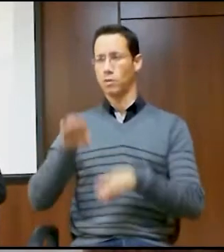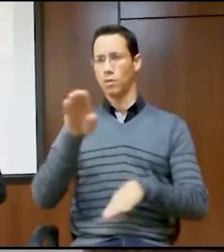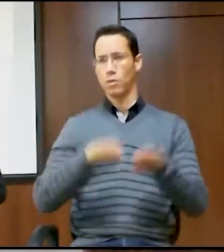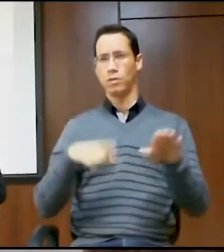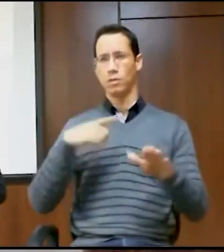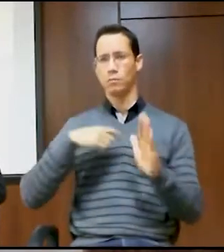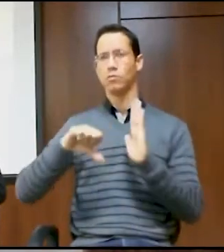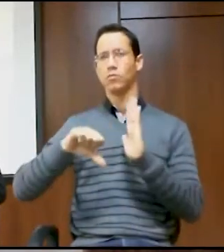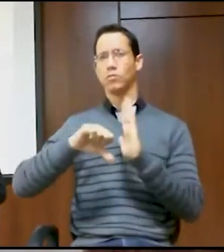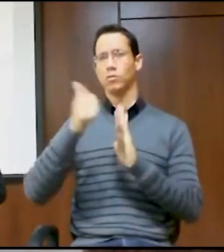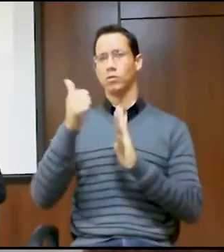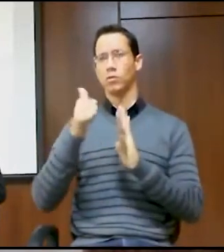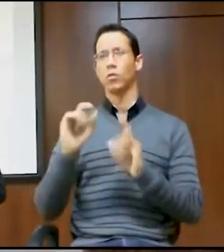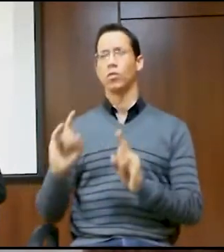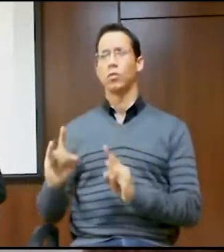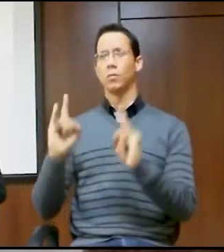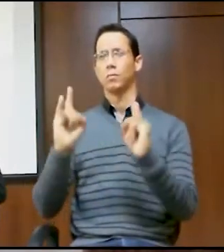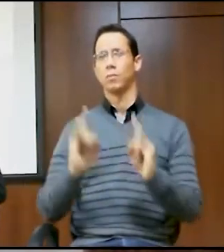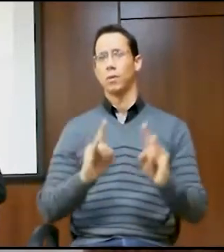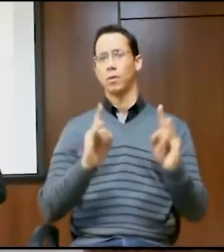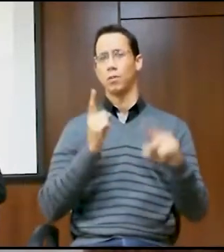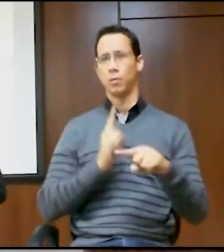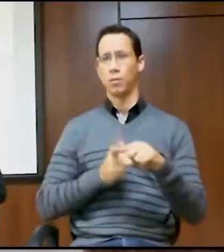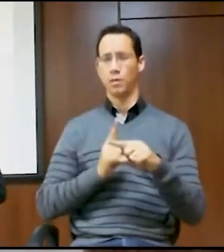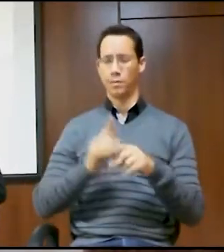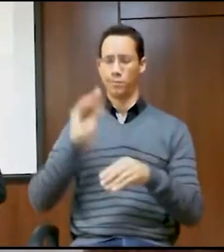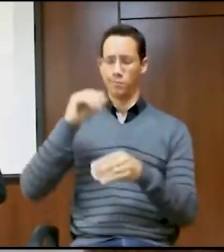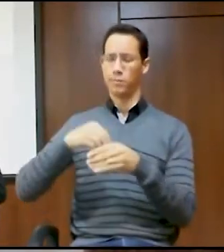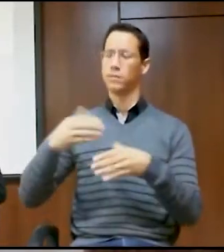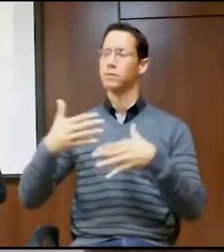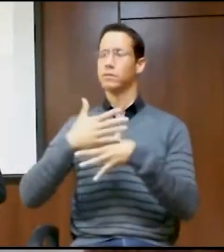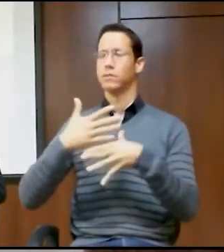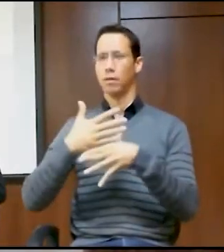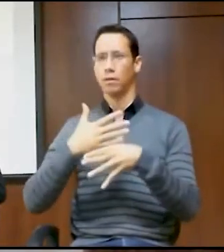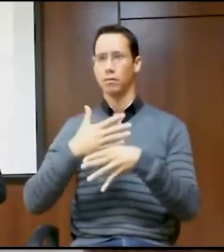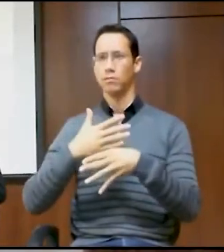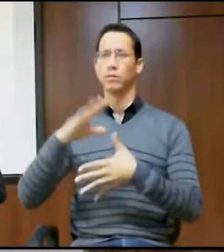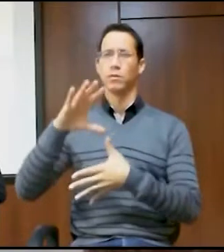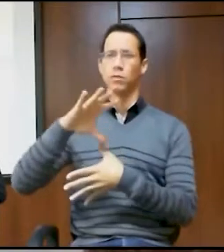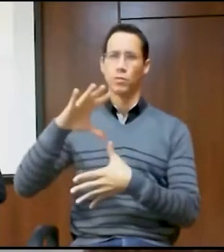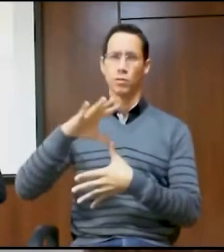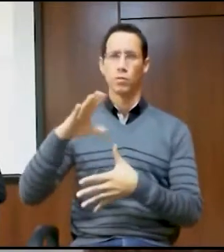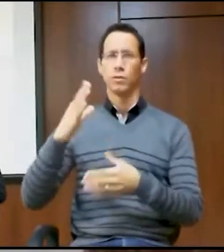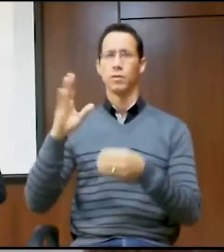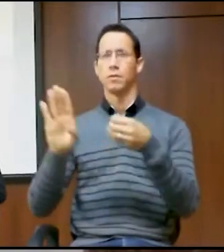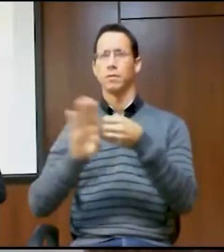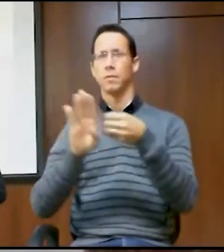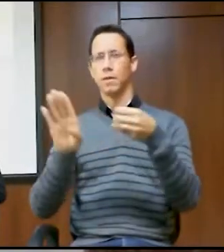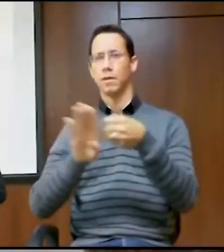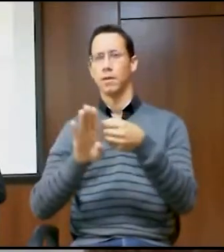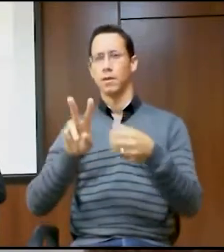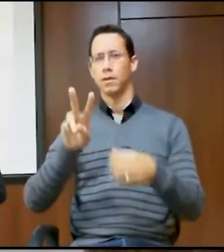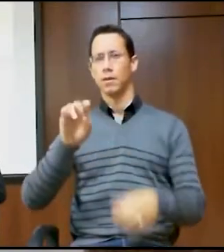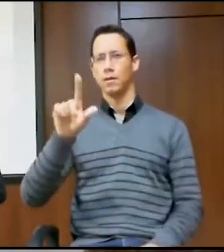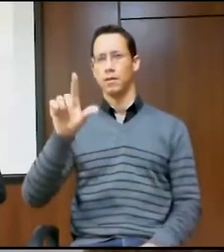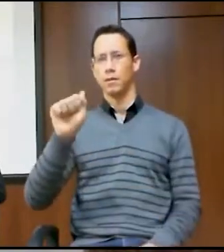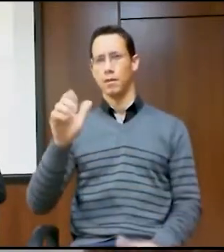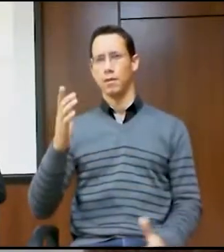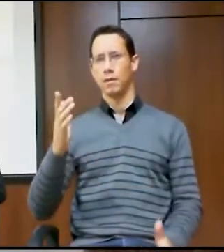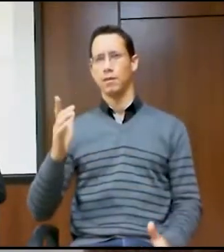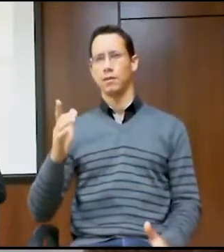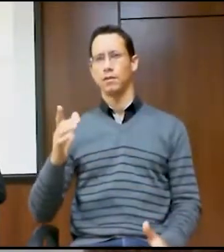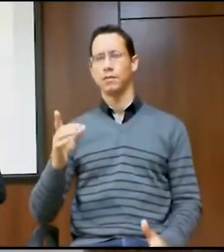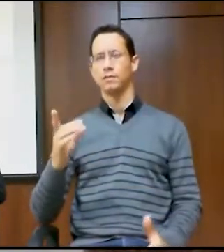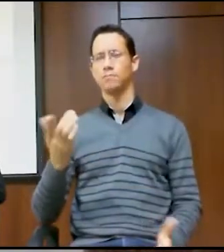urbano, né? Porque é na cidade, é nos territórios, é nos bairros, é nas vilas, né? É nos